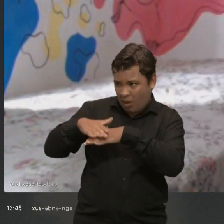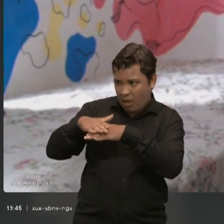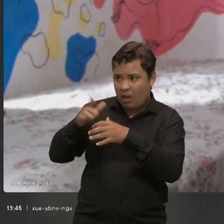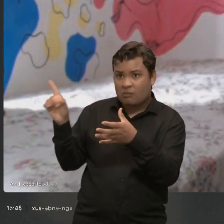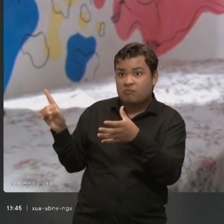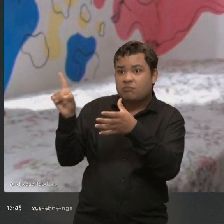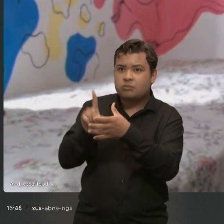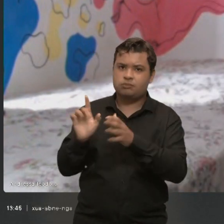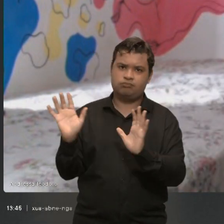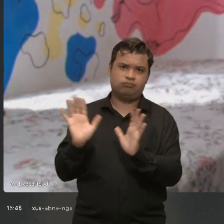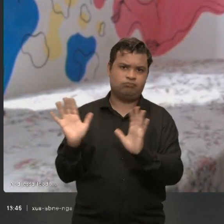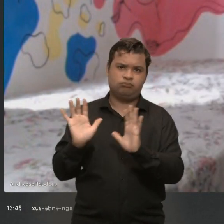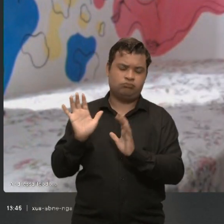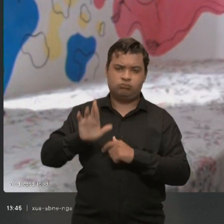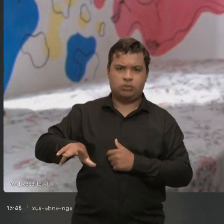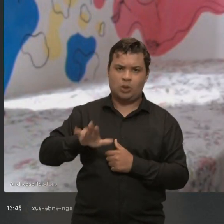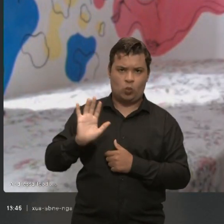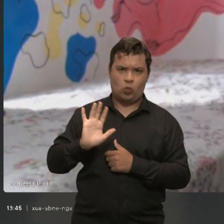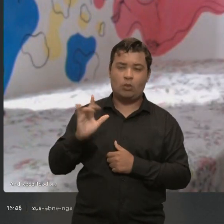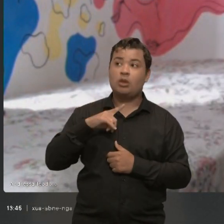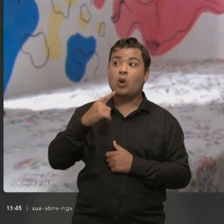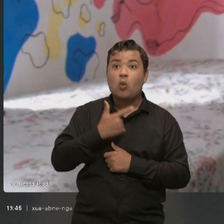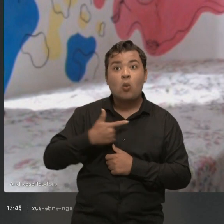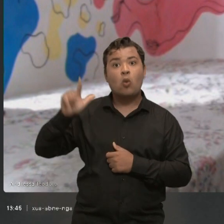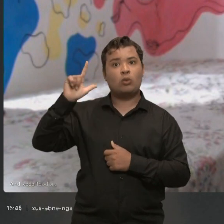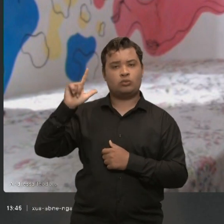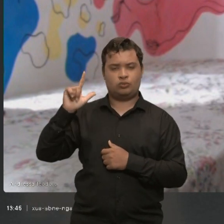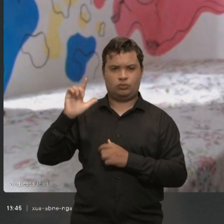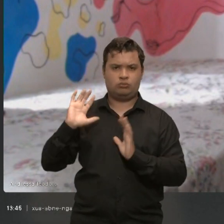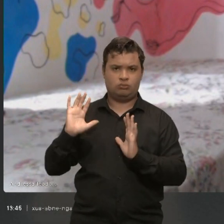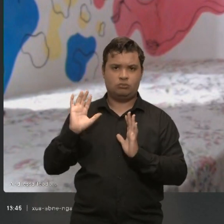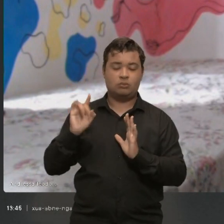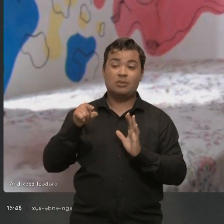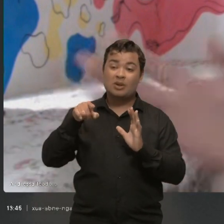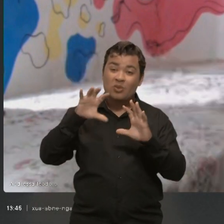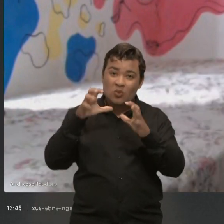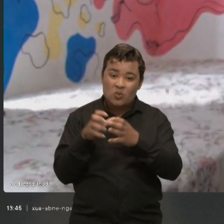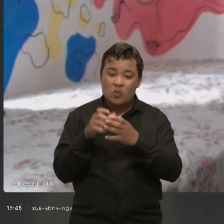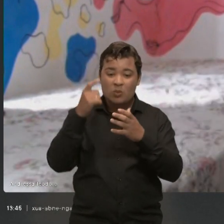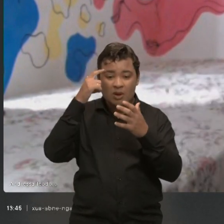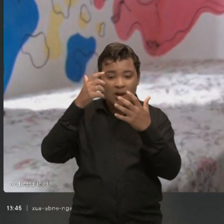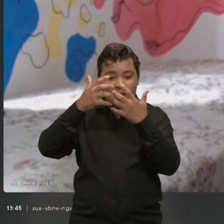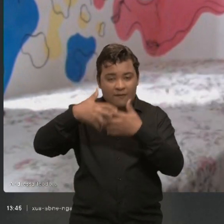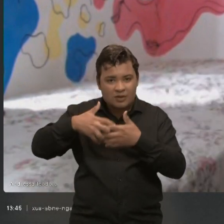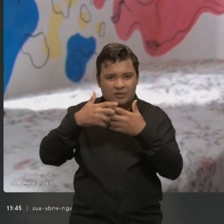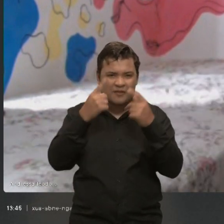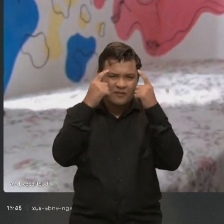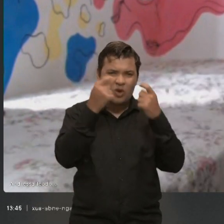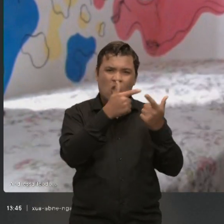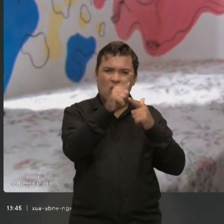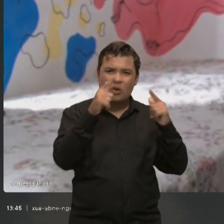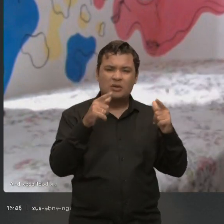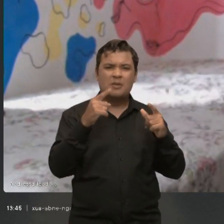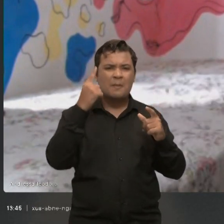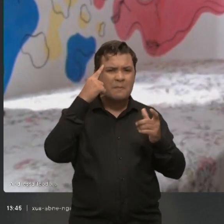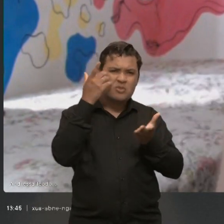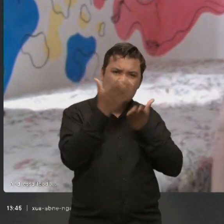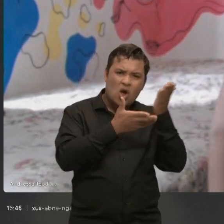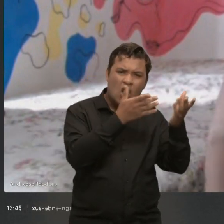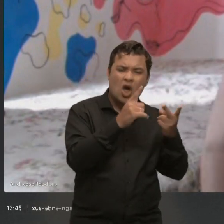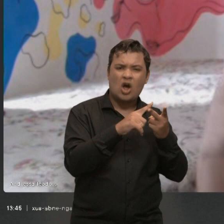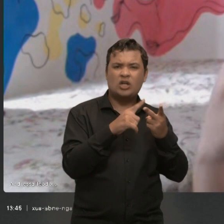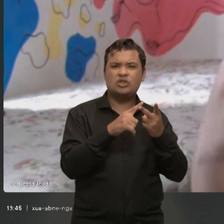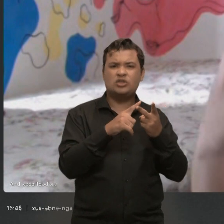intervenções, outras iniciativas, mas os grupos reflexivos, né, o restante das violência psicológica, patrimonial,